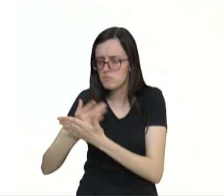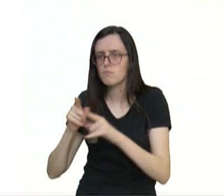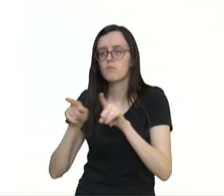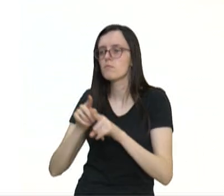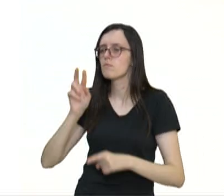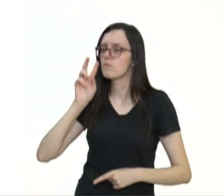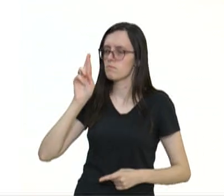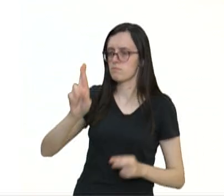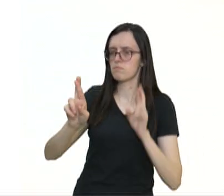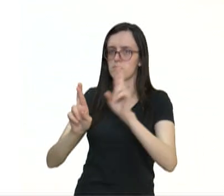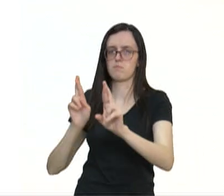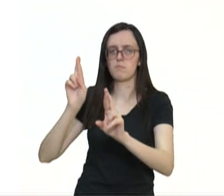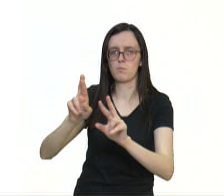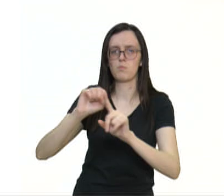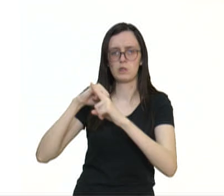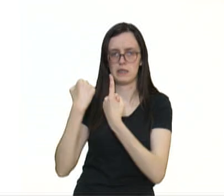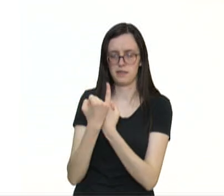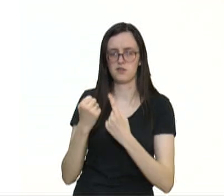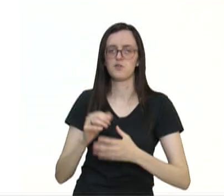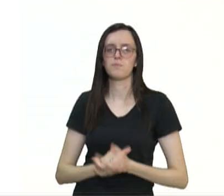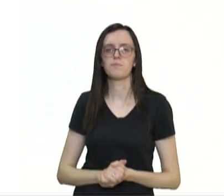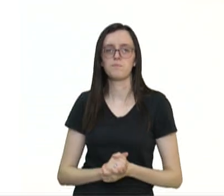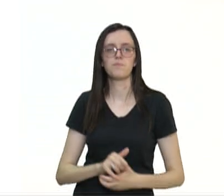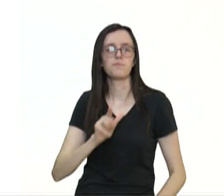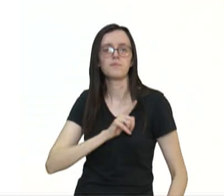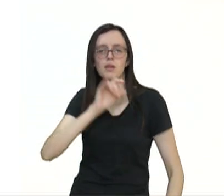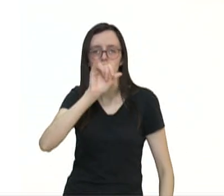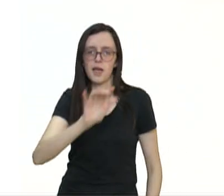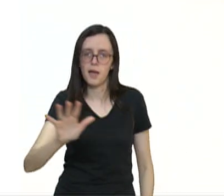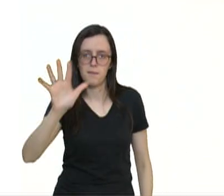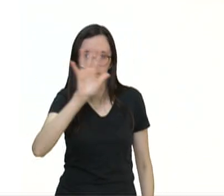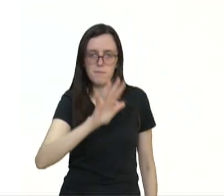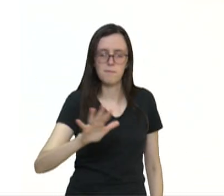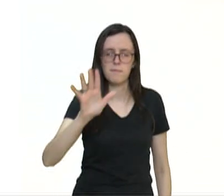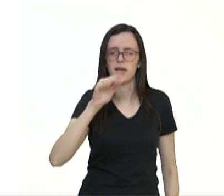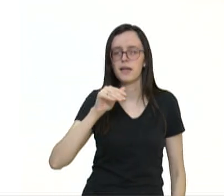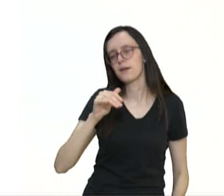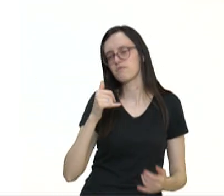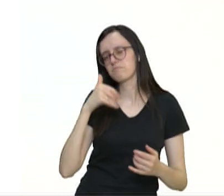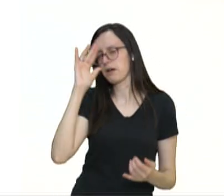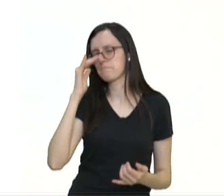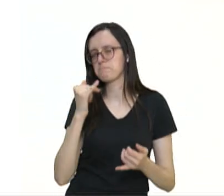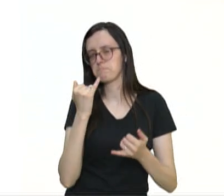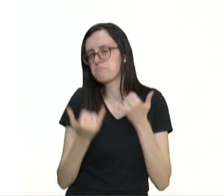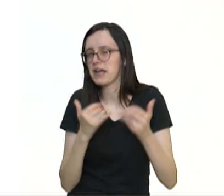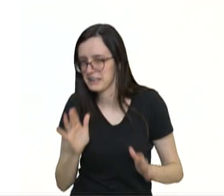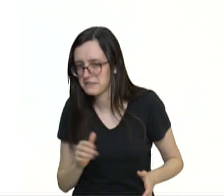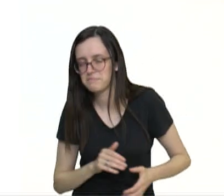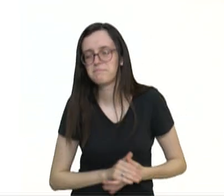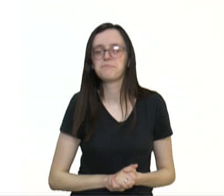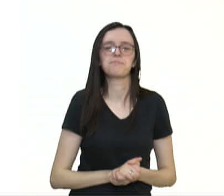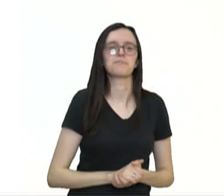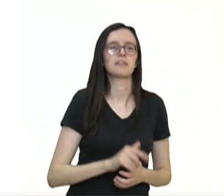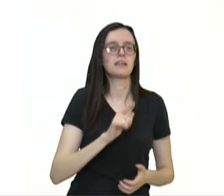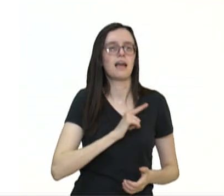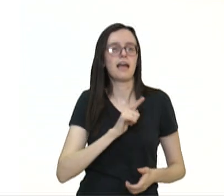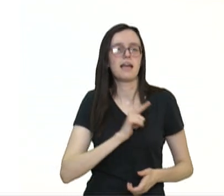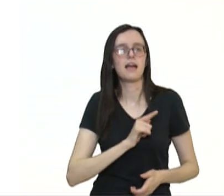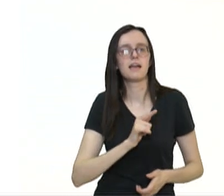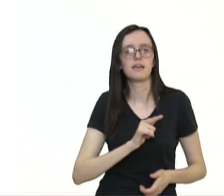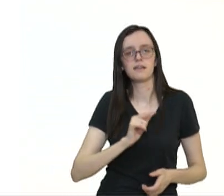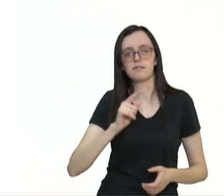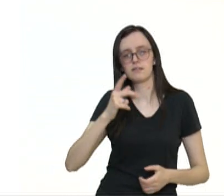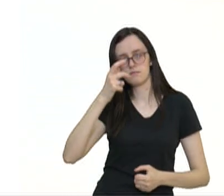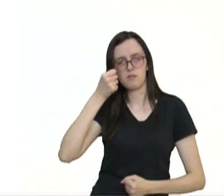representações sociais. Temos uma imagenzinha aqui, mais uma brincadeirinha. Os rapazes estão